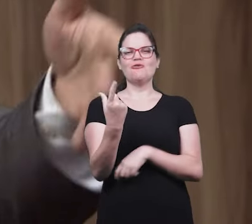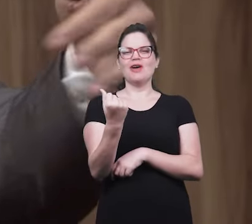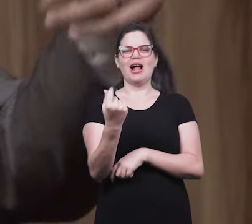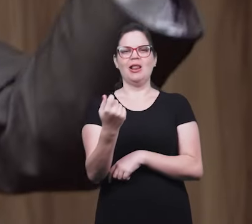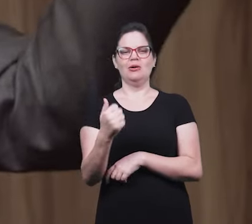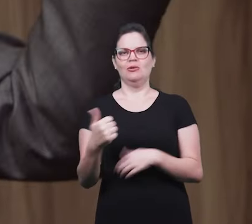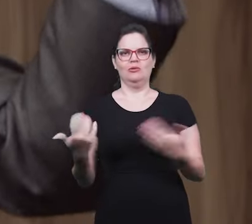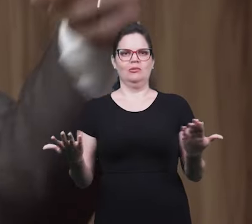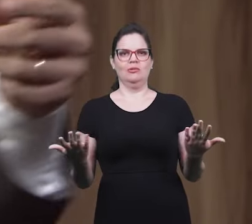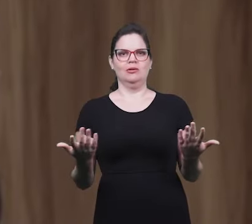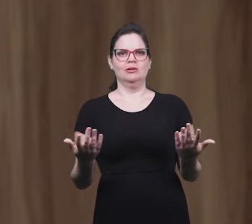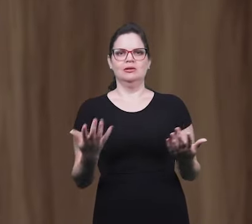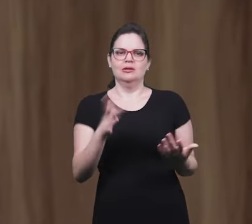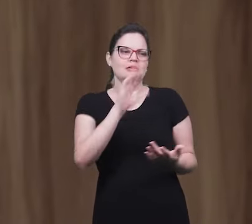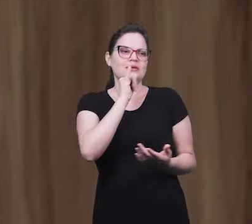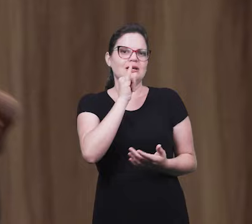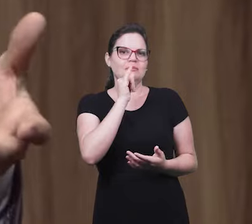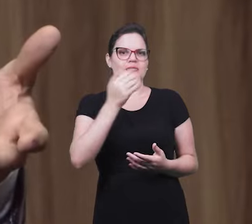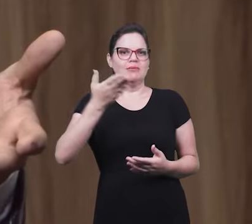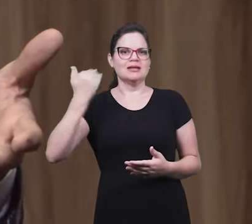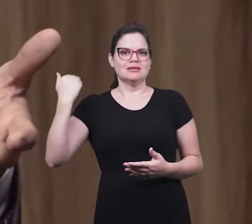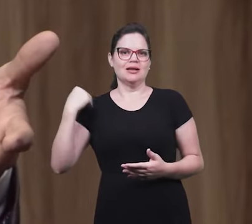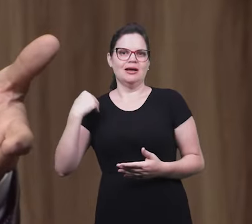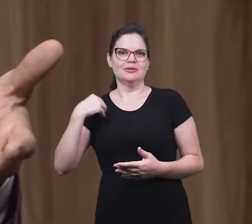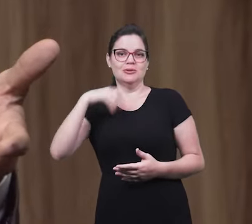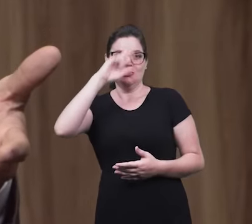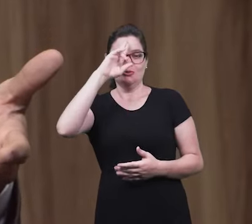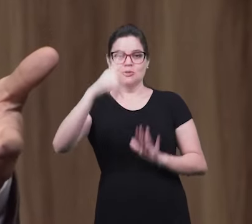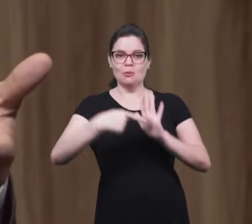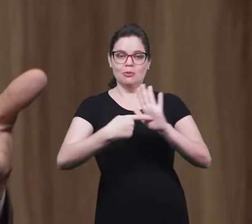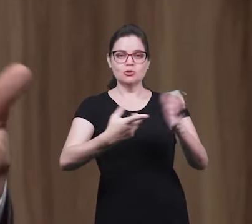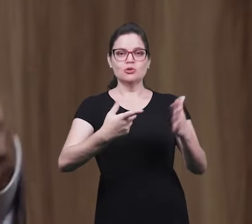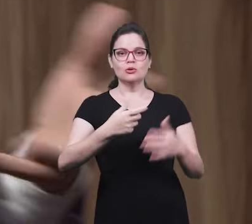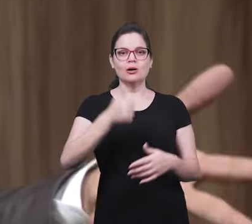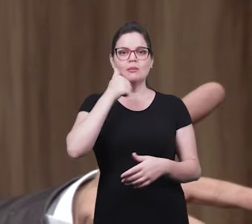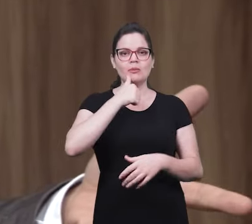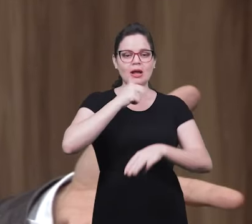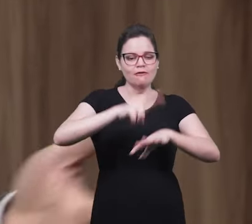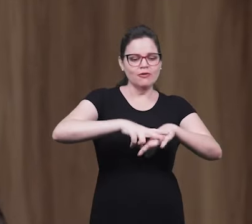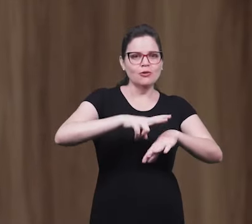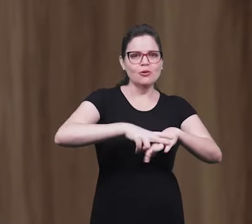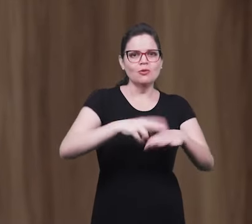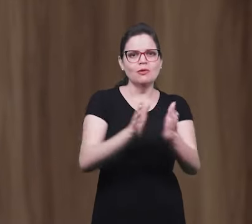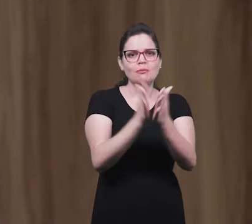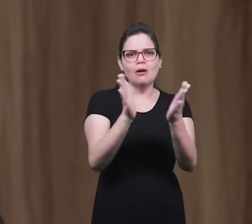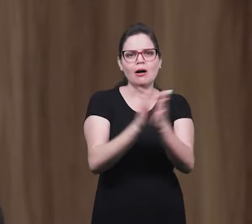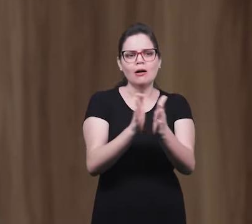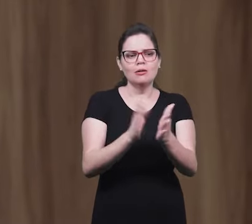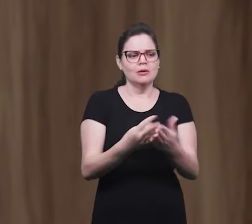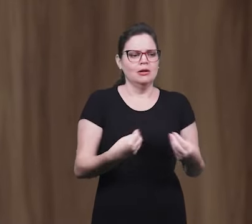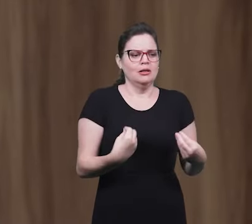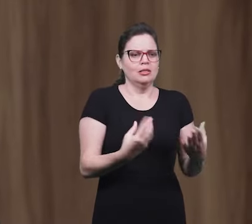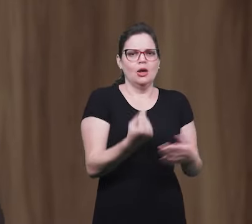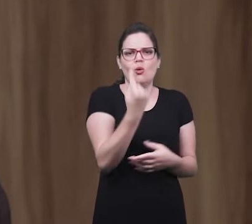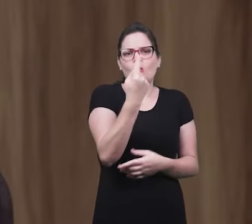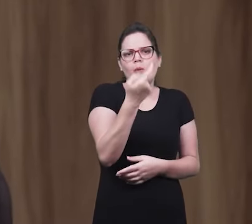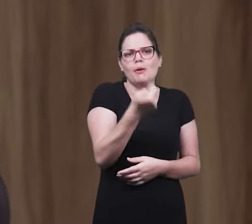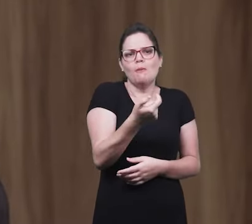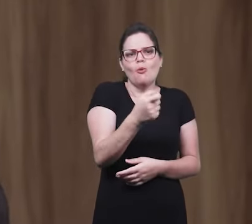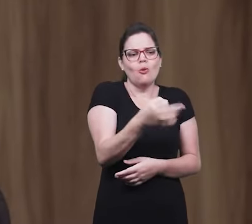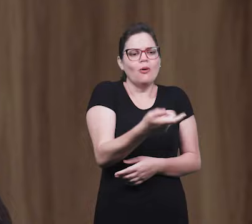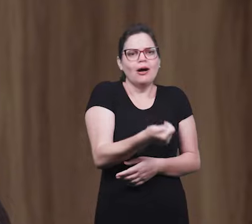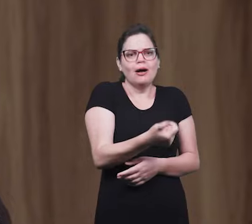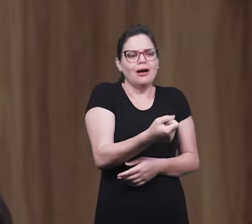valor. Jesus deu um exemplo lá atrás de uma mulher que deu... A viúva pobre? A viúva pobre, que deu moeda. Então não é o valor, mas é